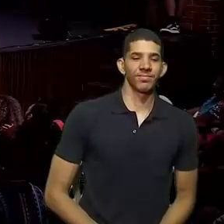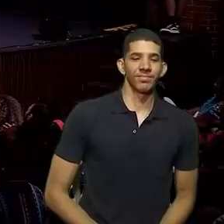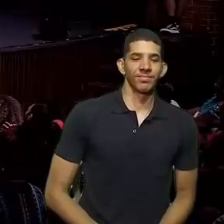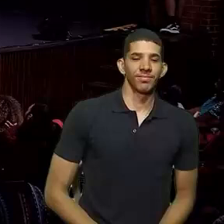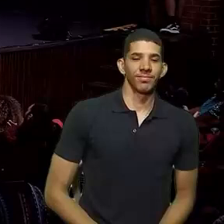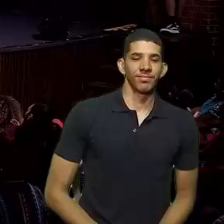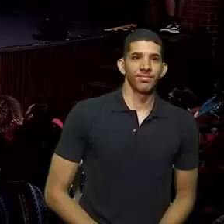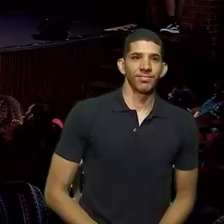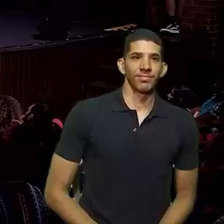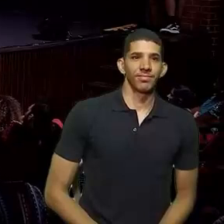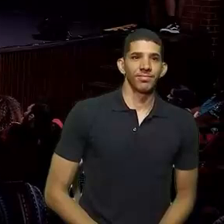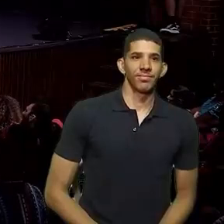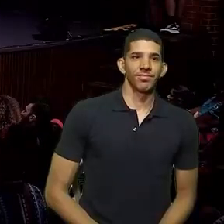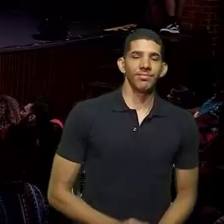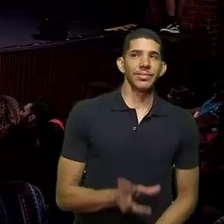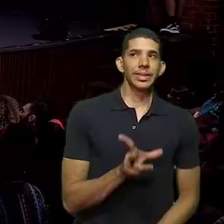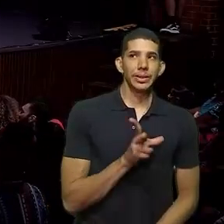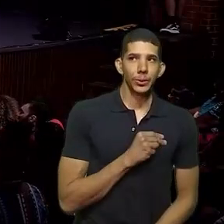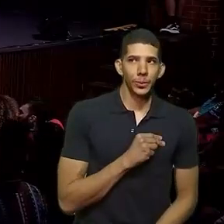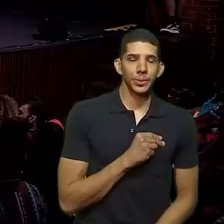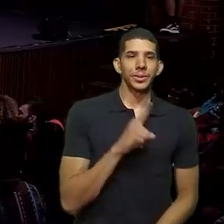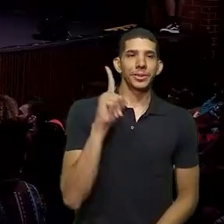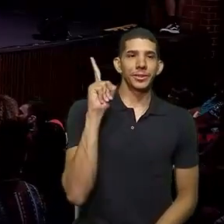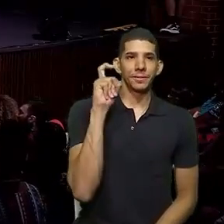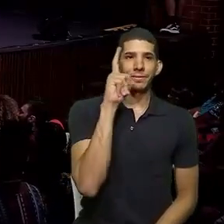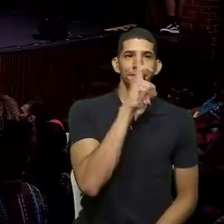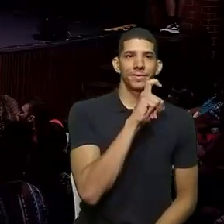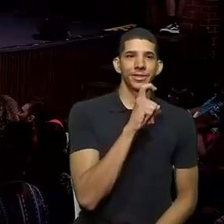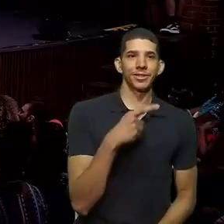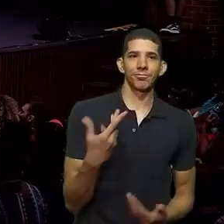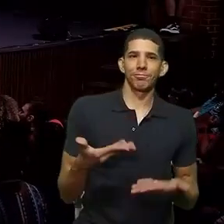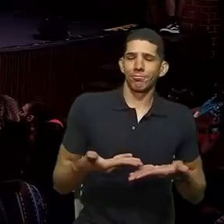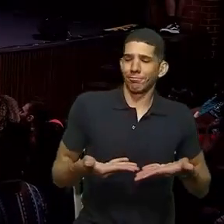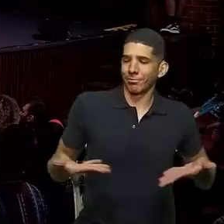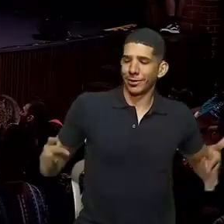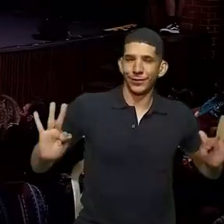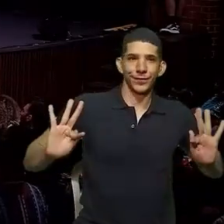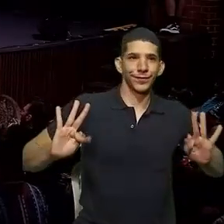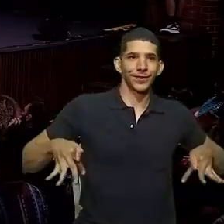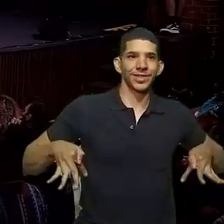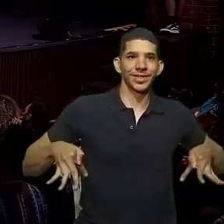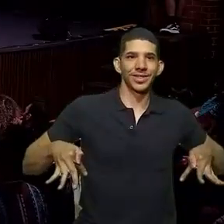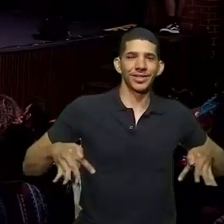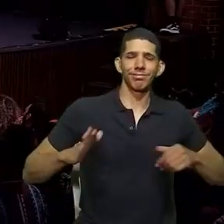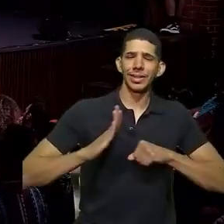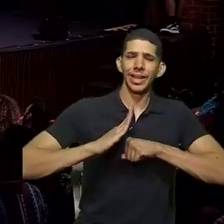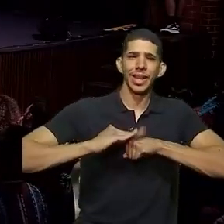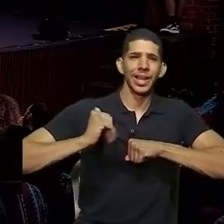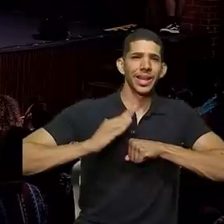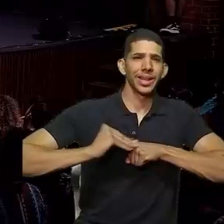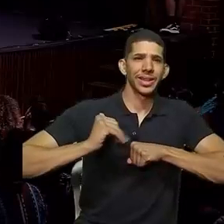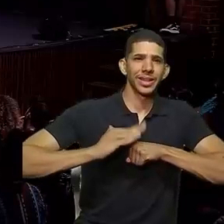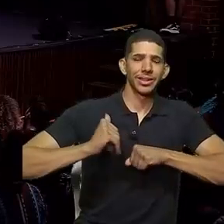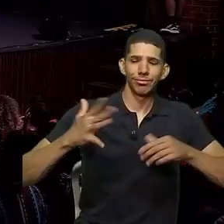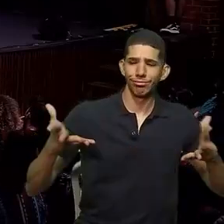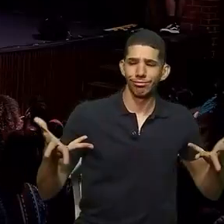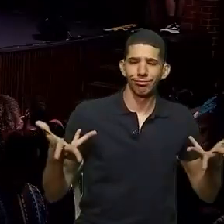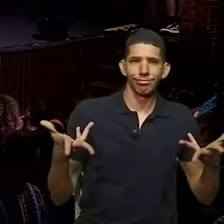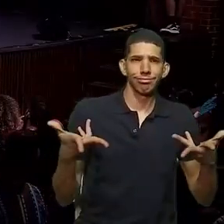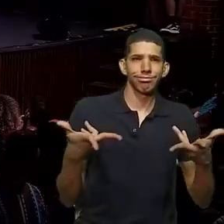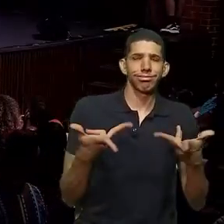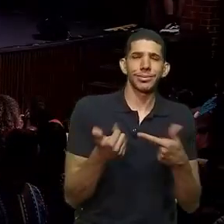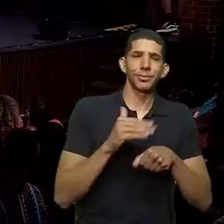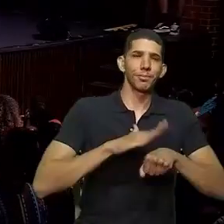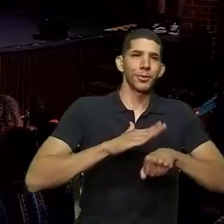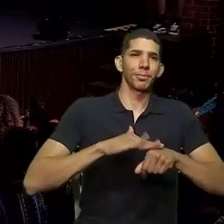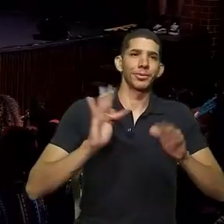Ai, gente, é difícil terminar essa mesa tão bonita, tão afetuosa, mas a gente precisa terminar, porque eu sei que